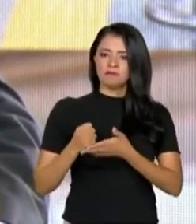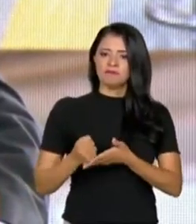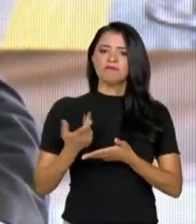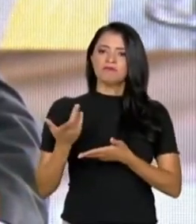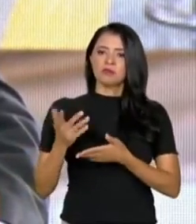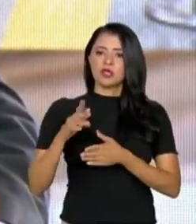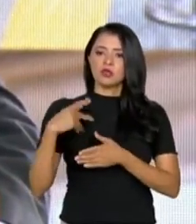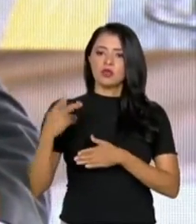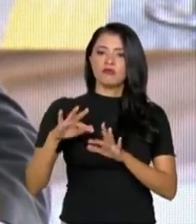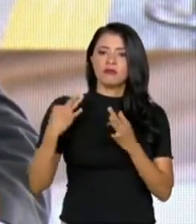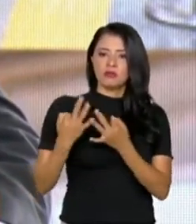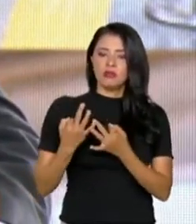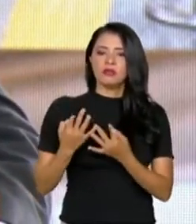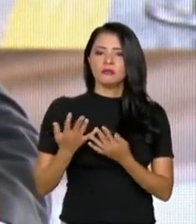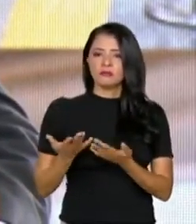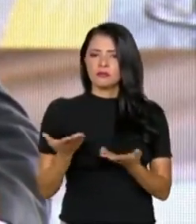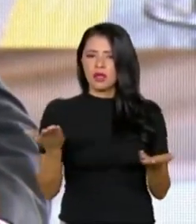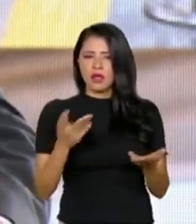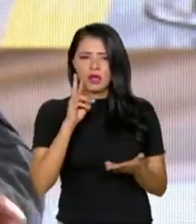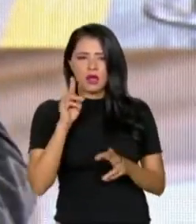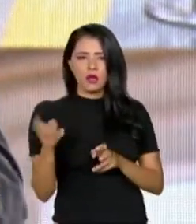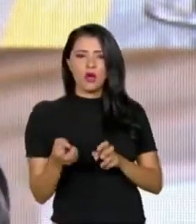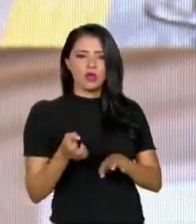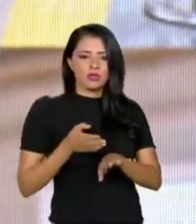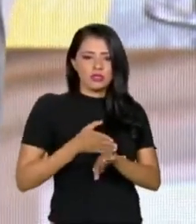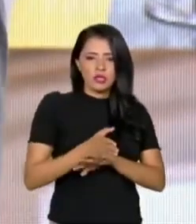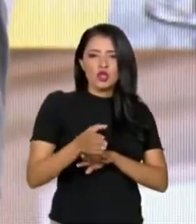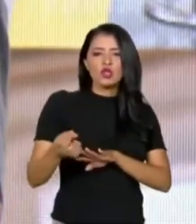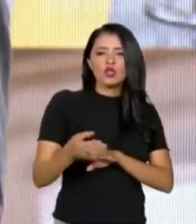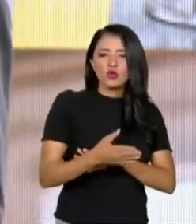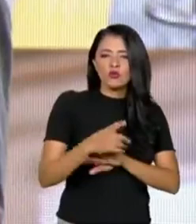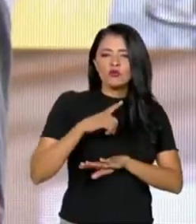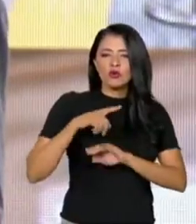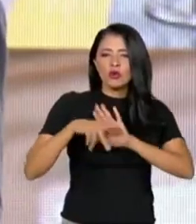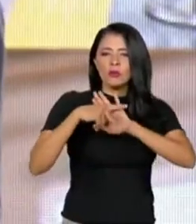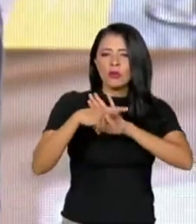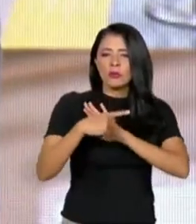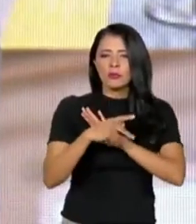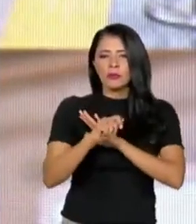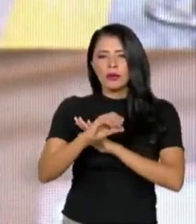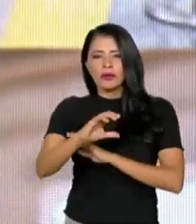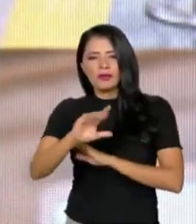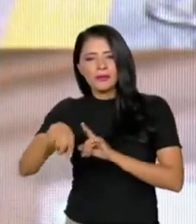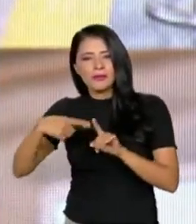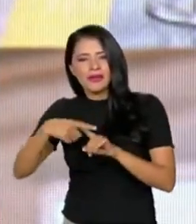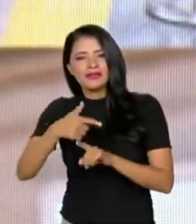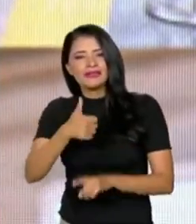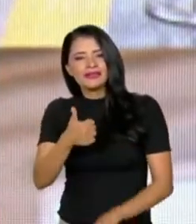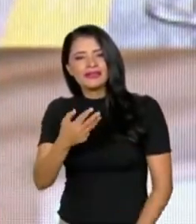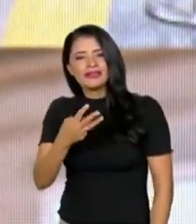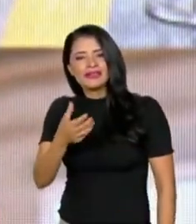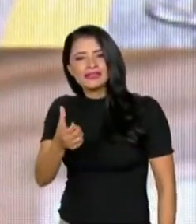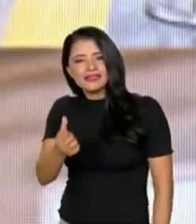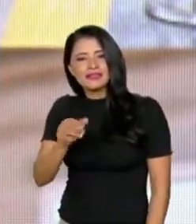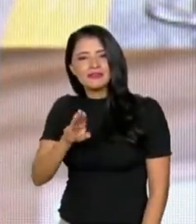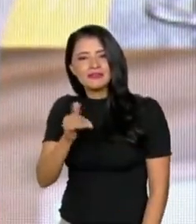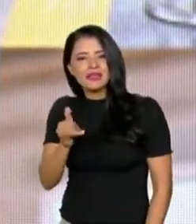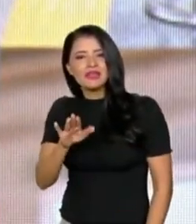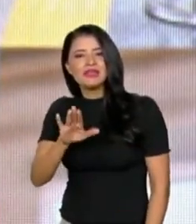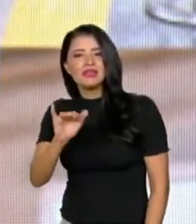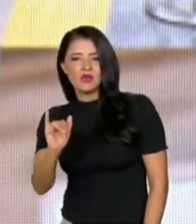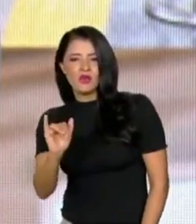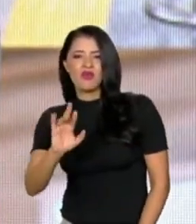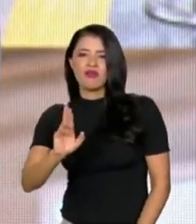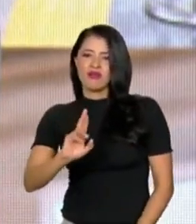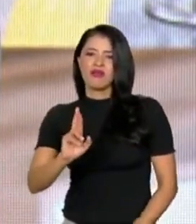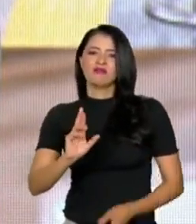famílias. Agora vejo aqui um novo eixo do PAC, mais 136 bilhões de reais, que vai dar oportunidade